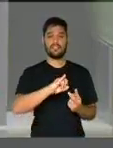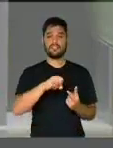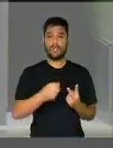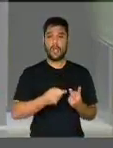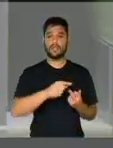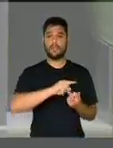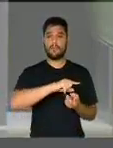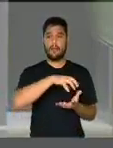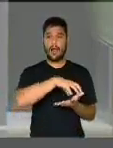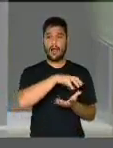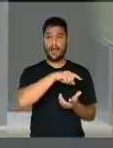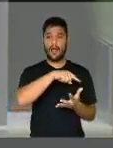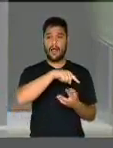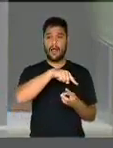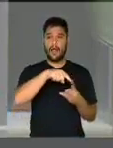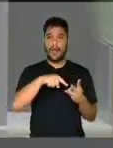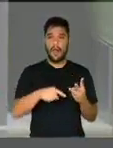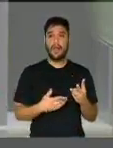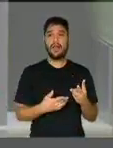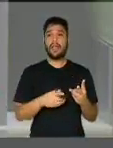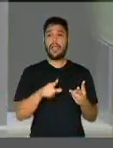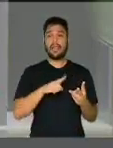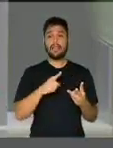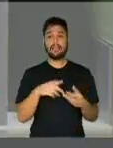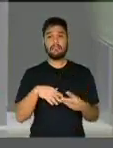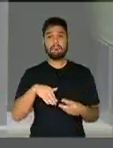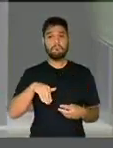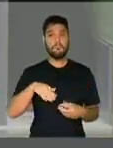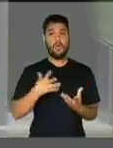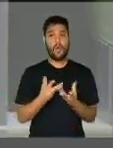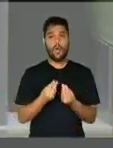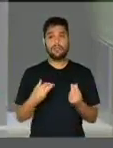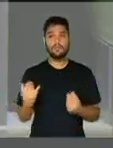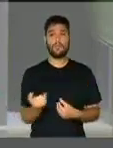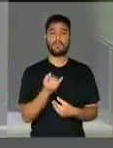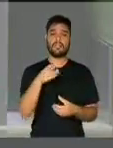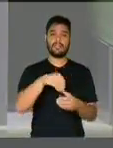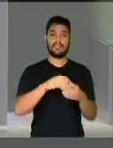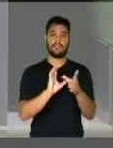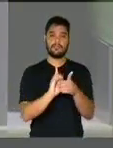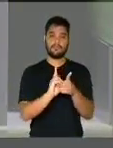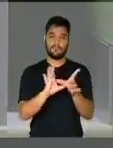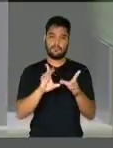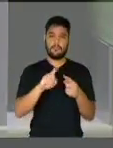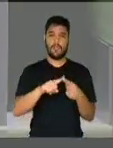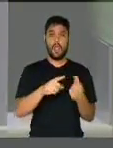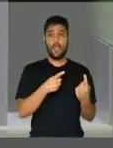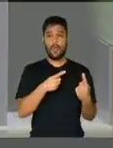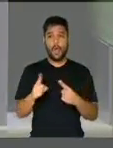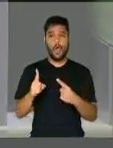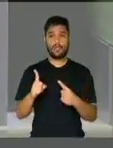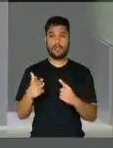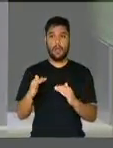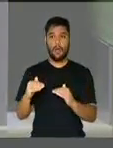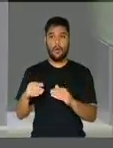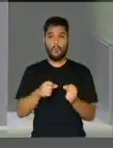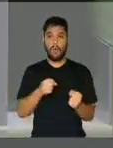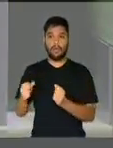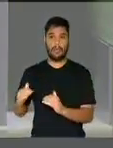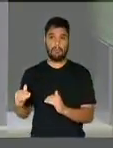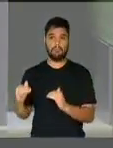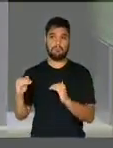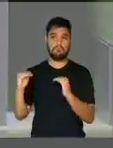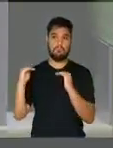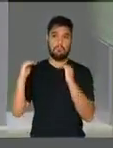3 grandes papéis em uma democracia: o papel contramajoritário, pasmem